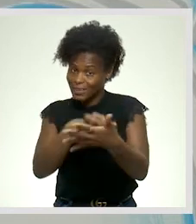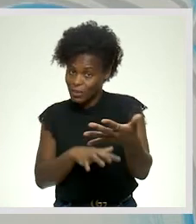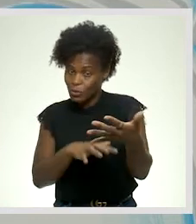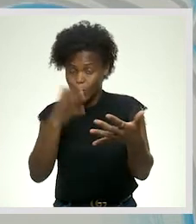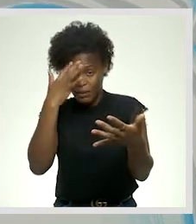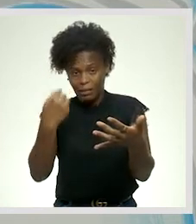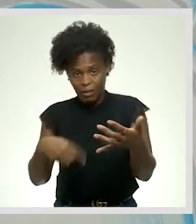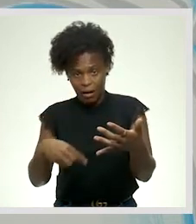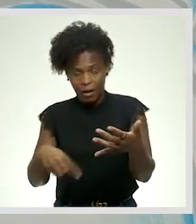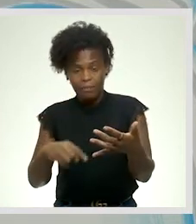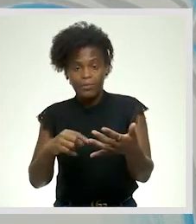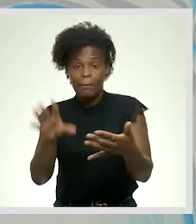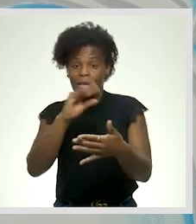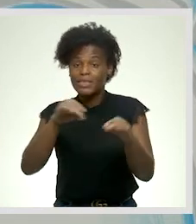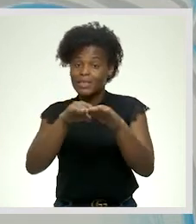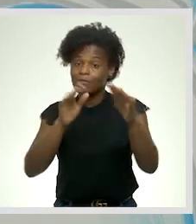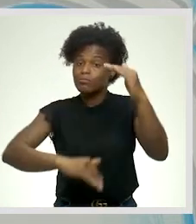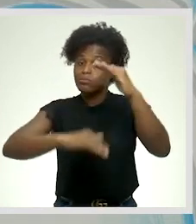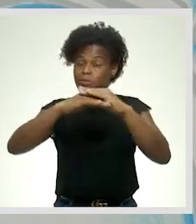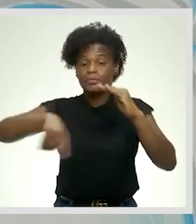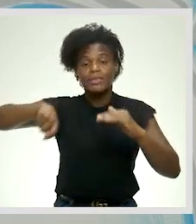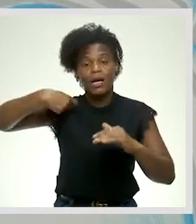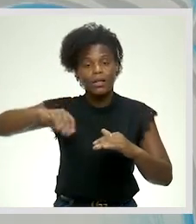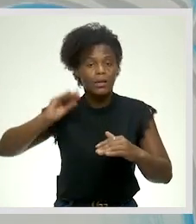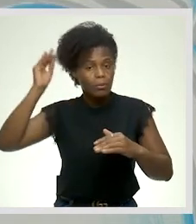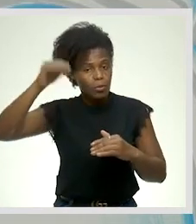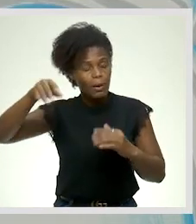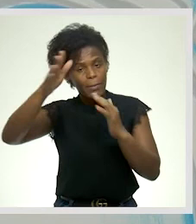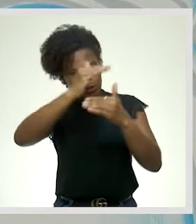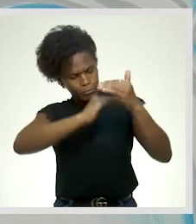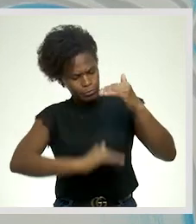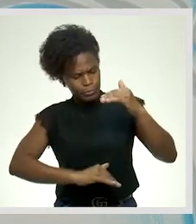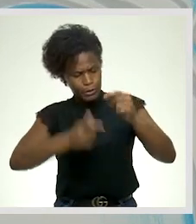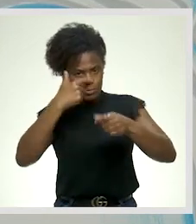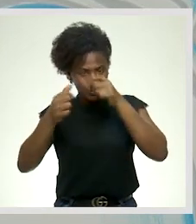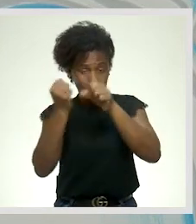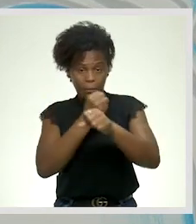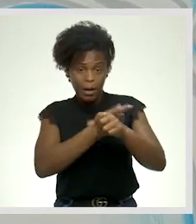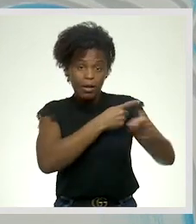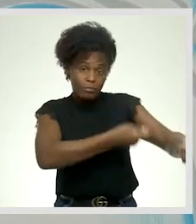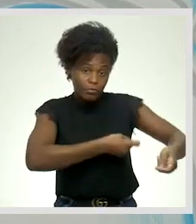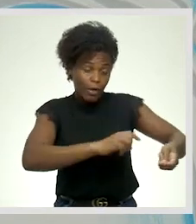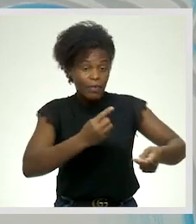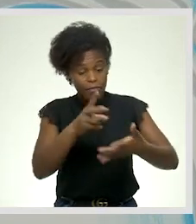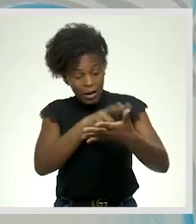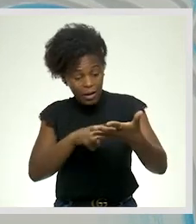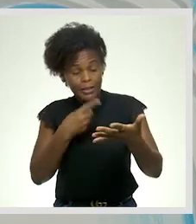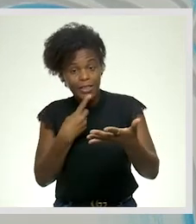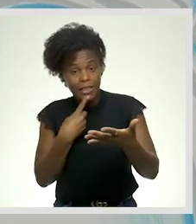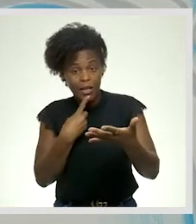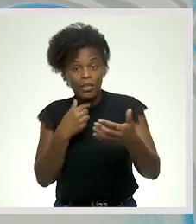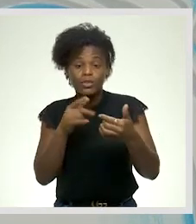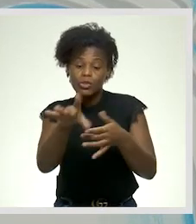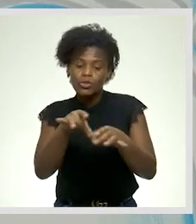de servir o mais alto presidente da República ao mais baixo camponês. Daí a escolha de um nível de língua que seja